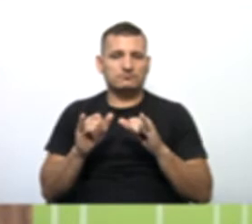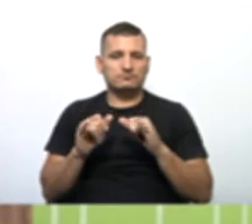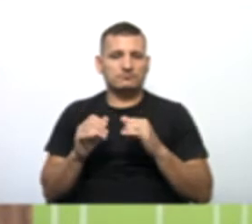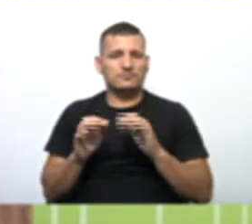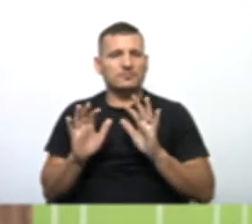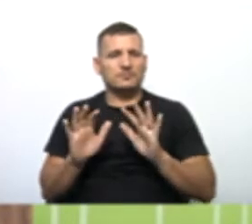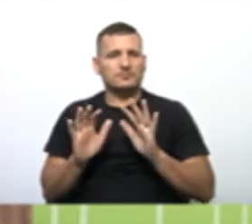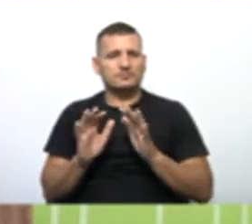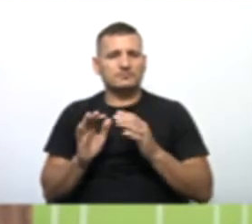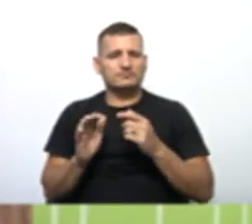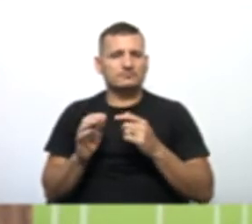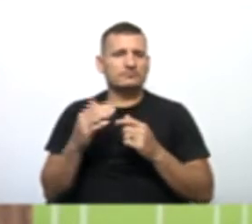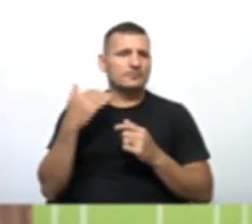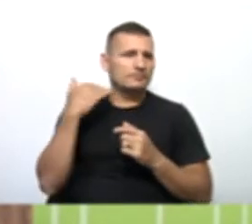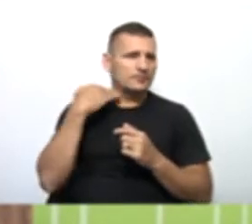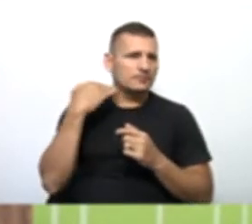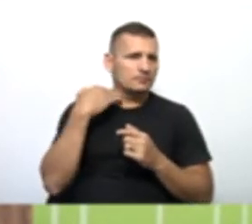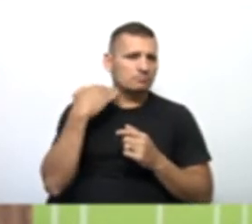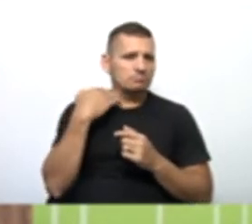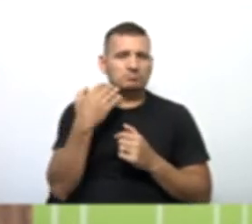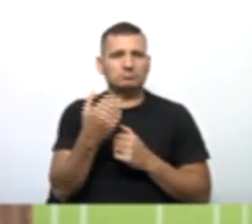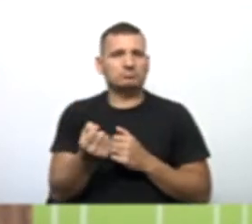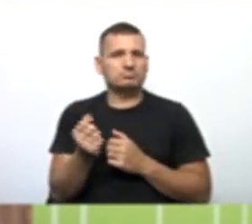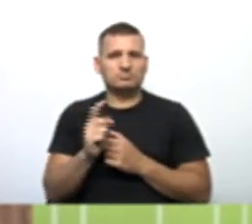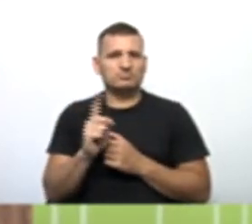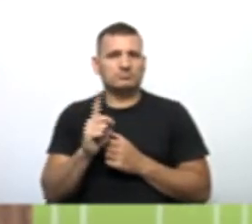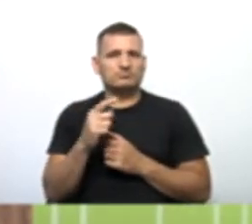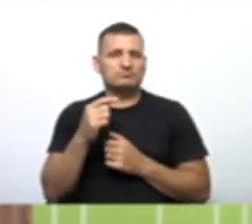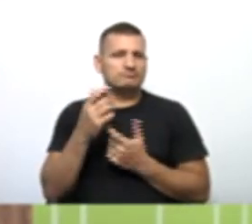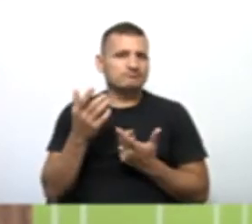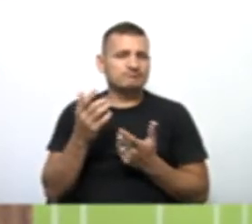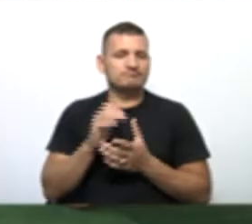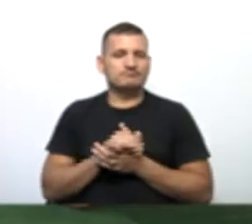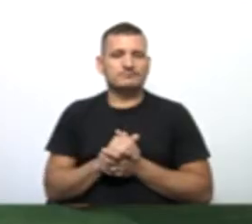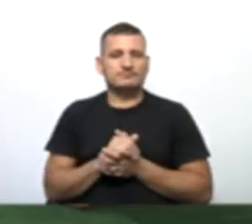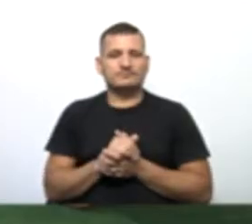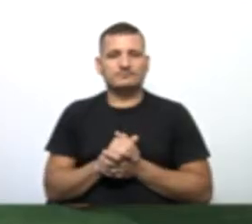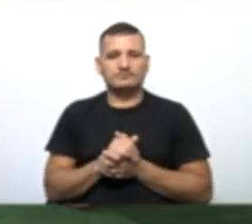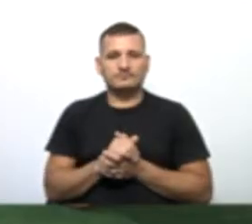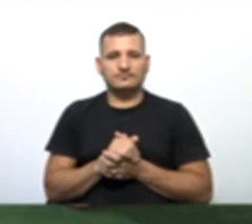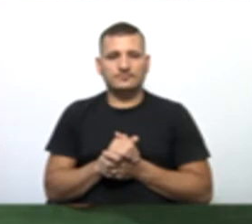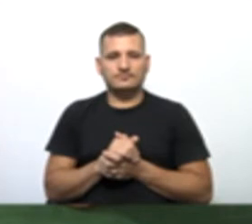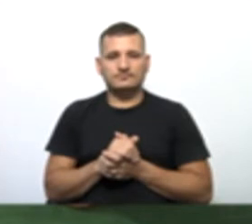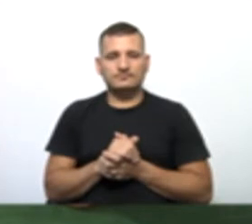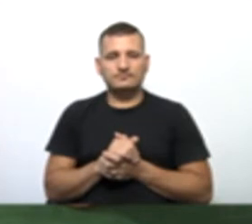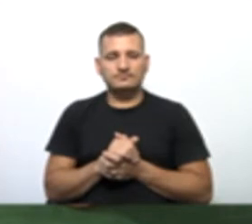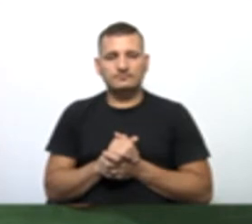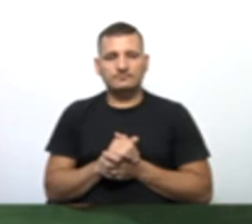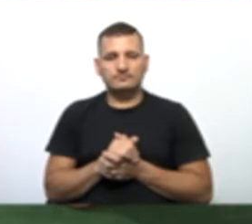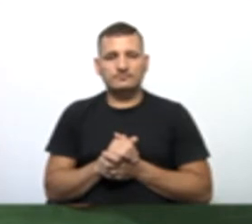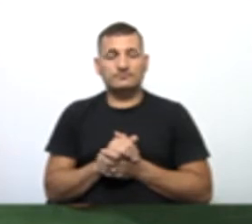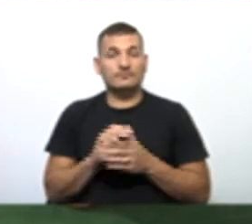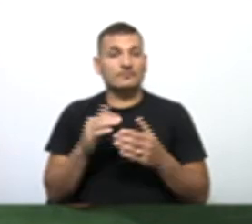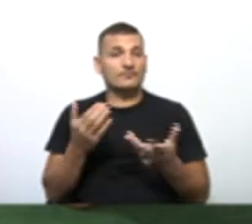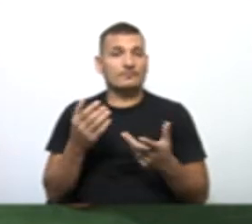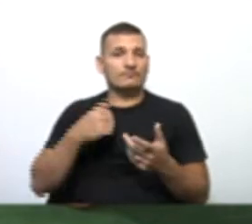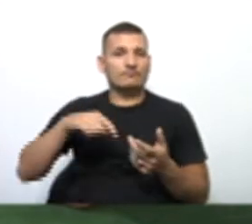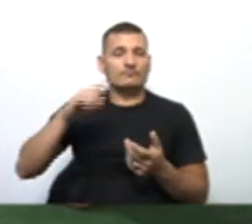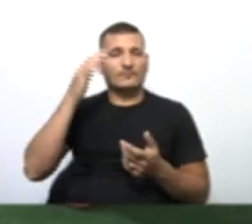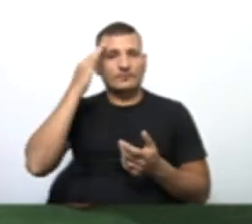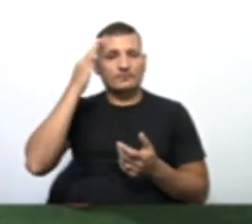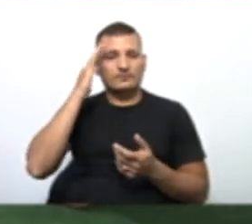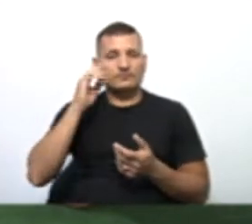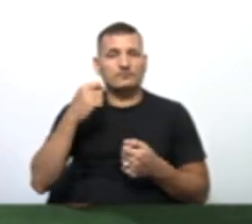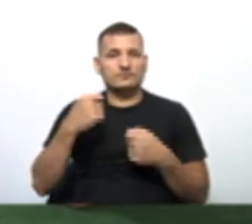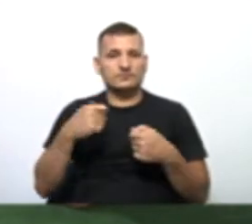estar enganado, se eu não me engano, bancos não permitem. Isso. Se eu não me engano, né? Legal, então a gente entende que precisamos protegê-la